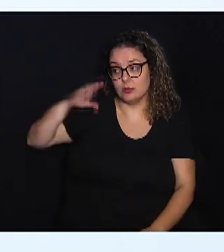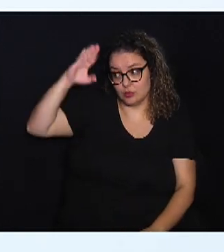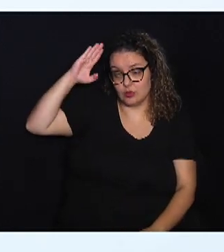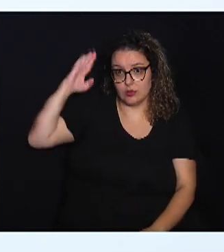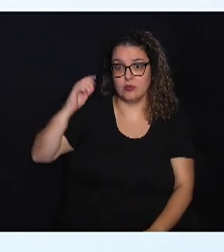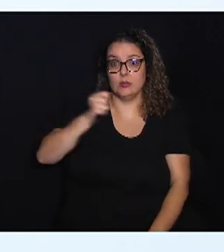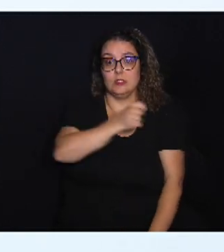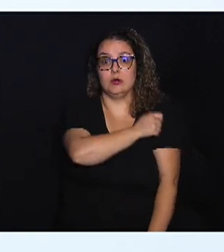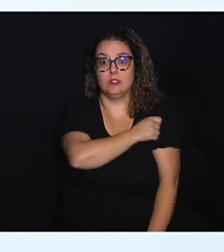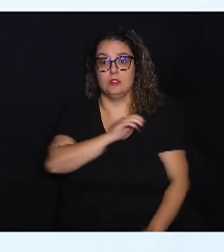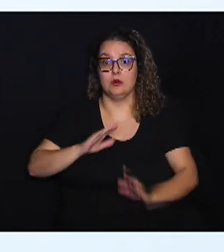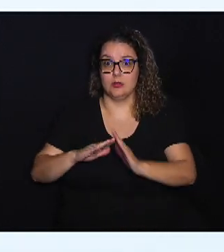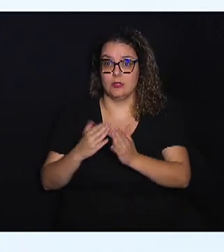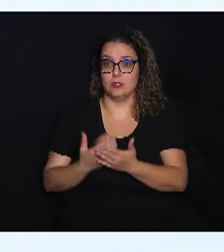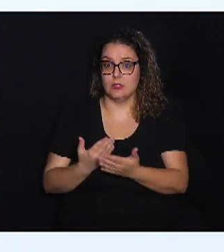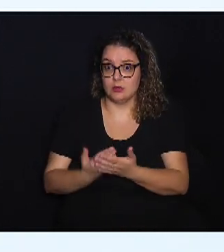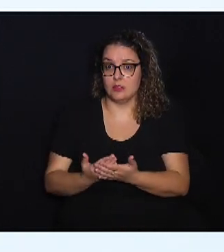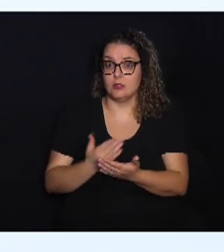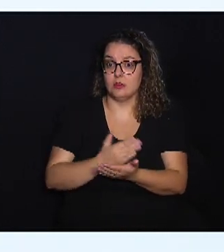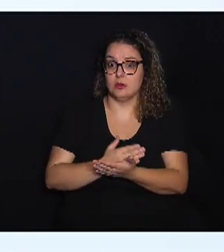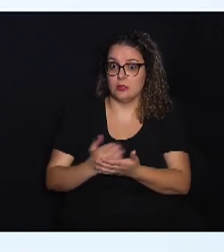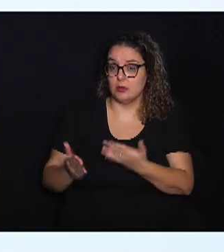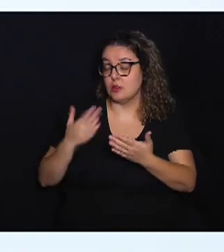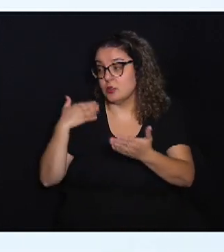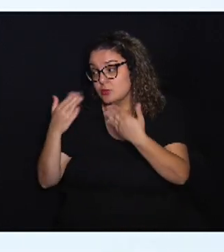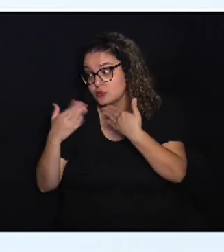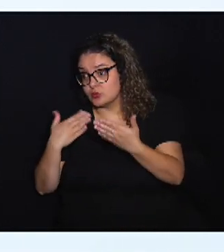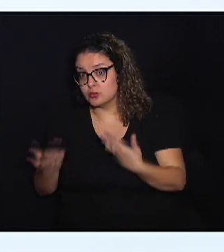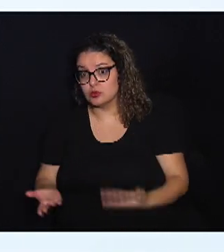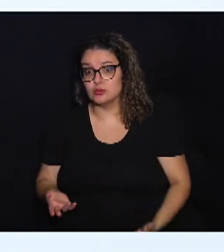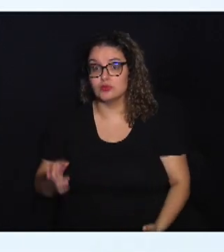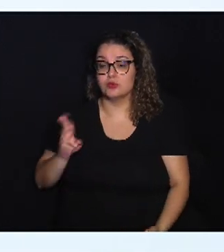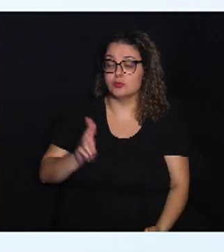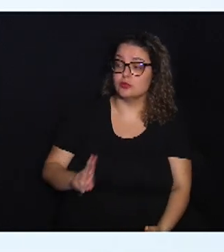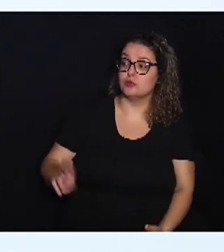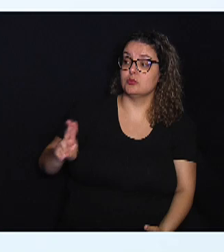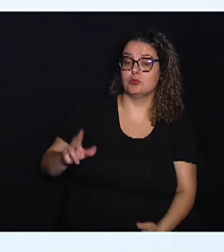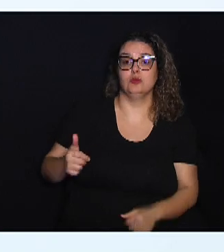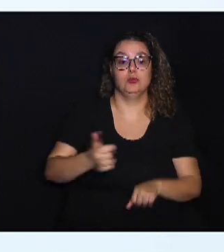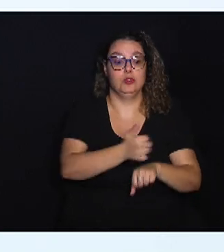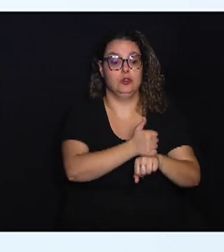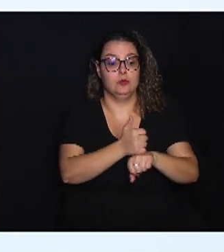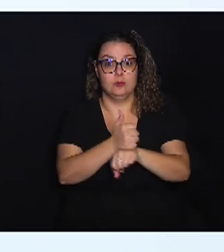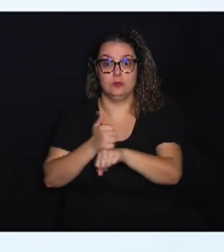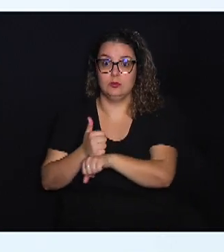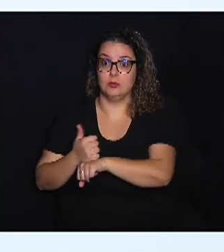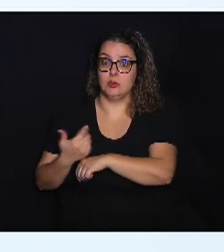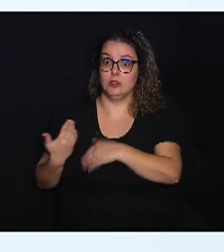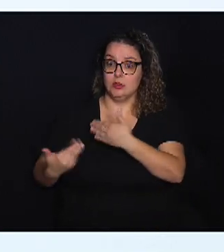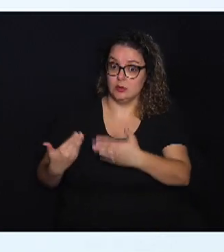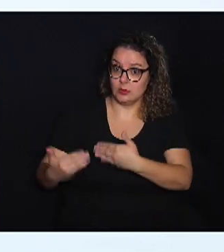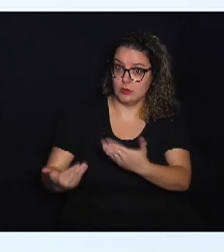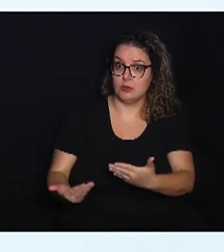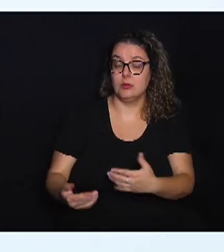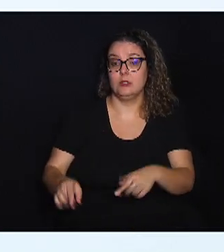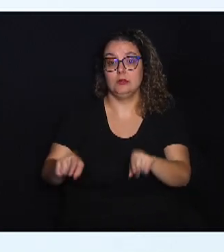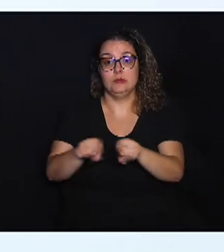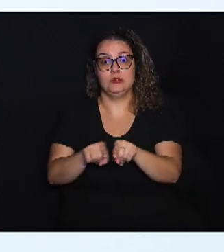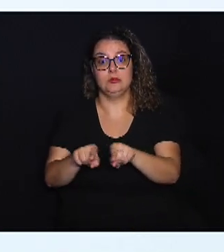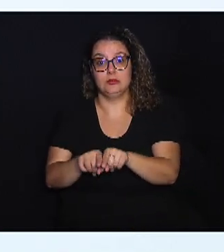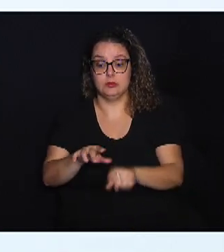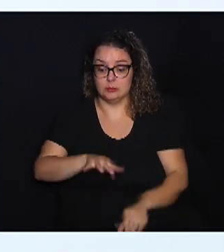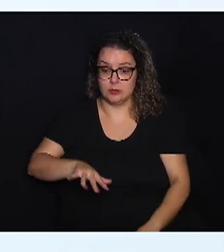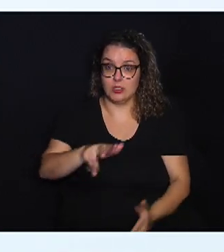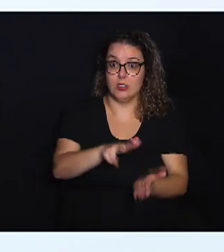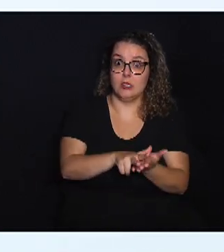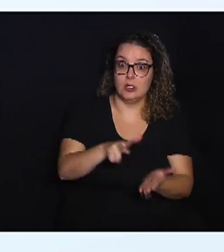na escola, onde ele vai começar a conversar sobre universidades, profissões, carreiras, também da parte de